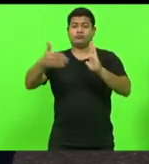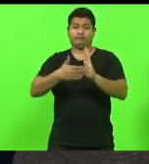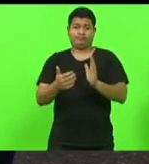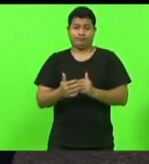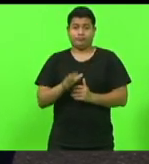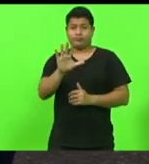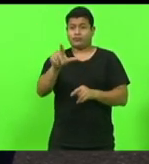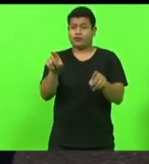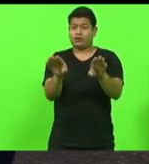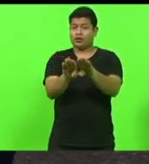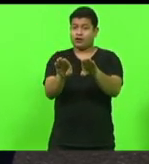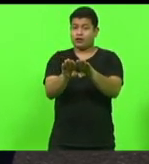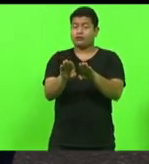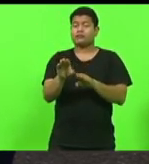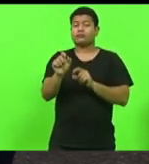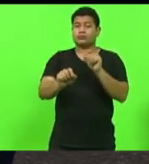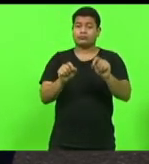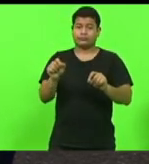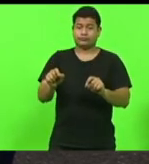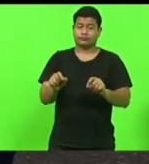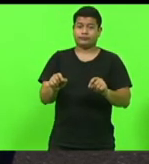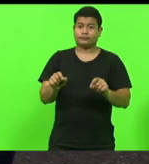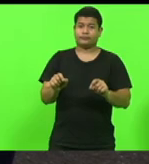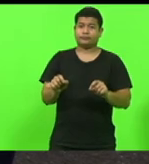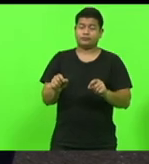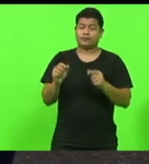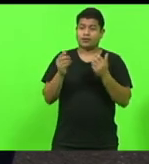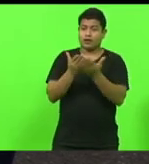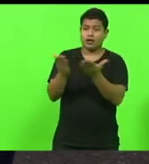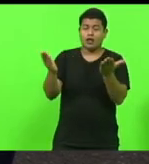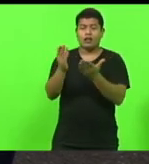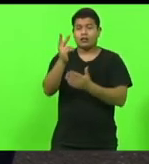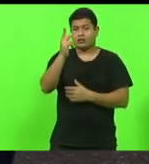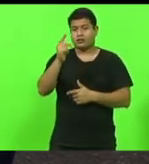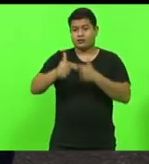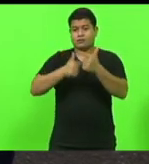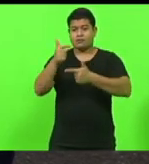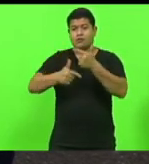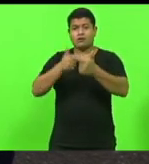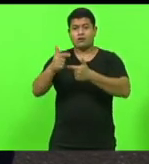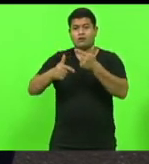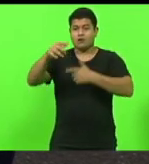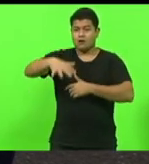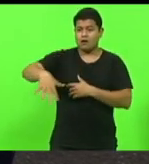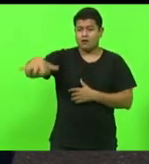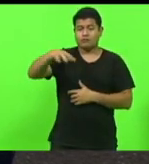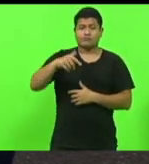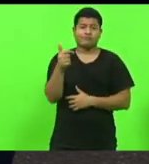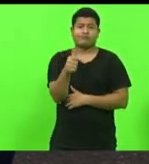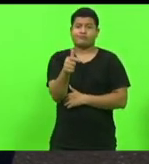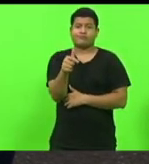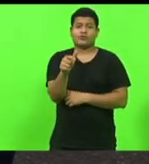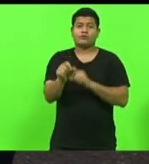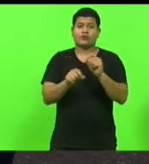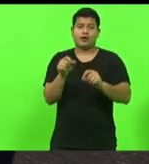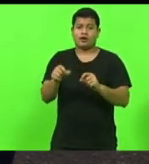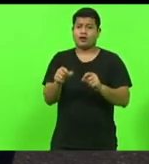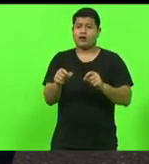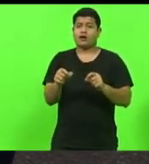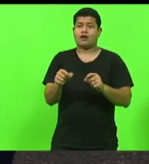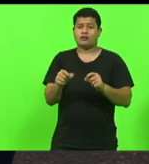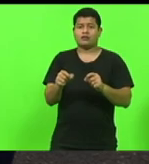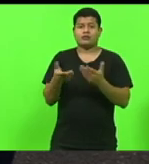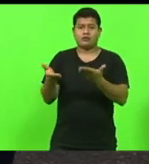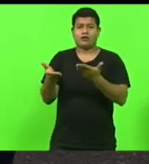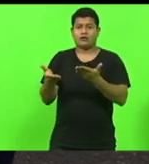é verdade que os trabalhadores dessa área não têm uma carreira que reconhece